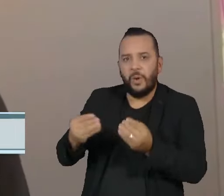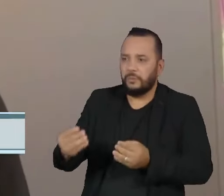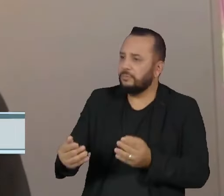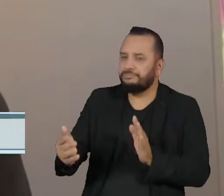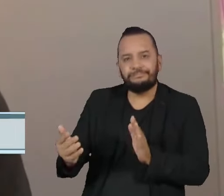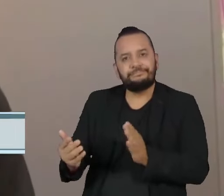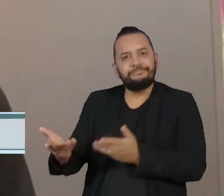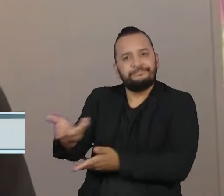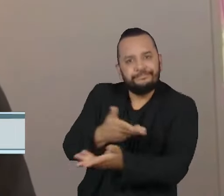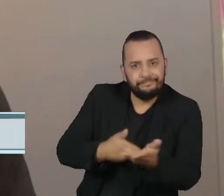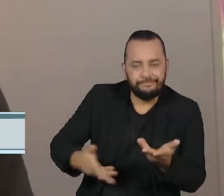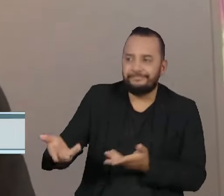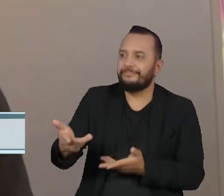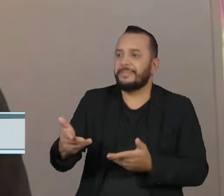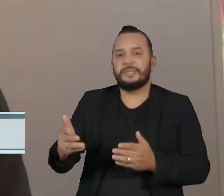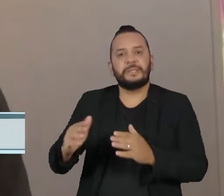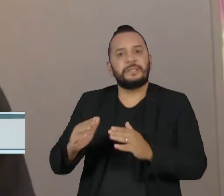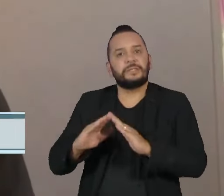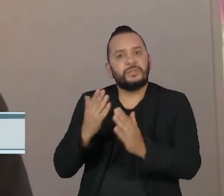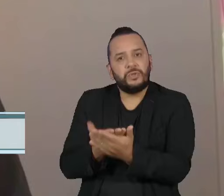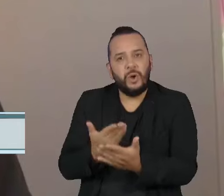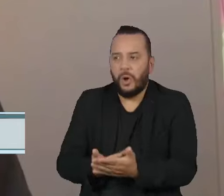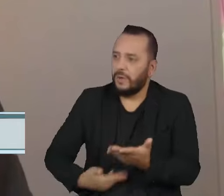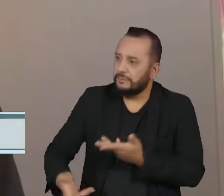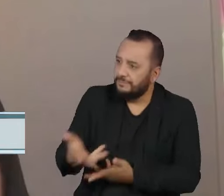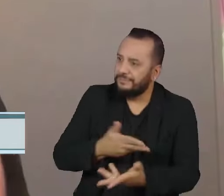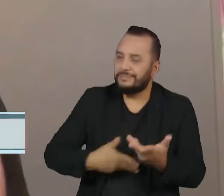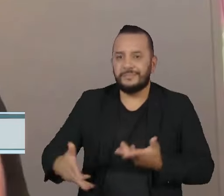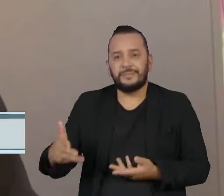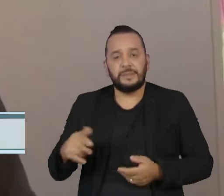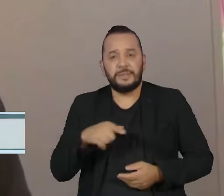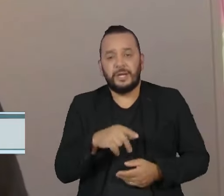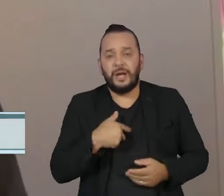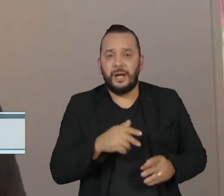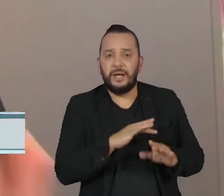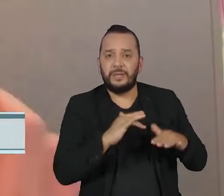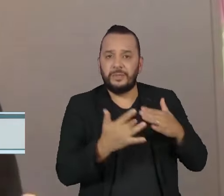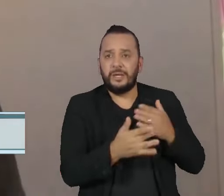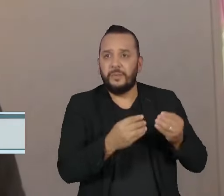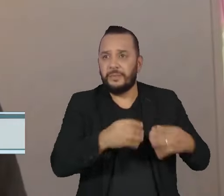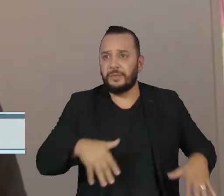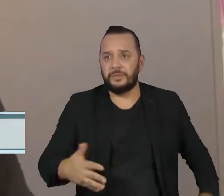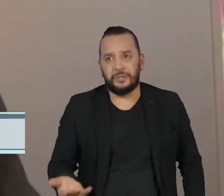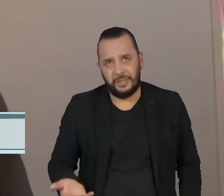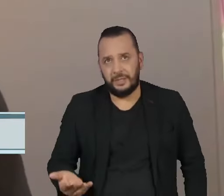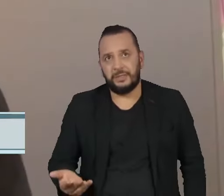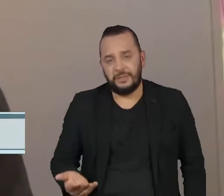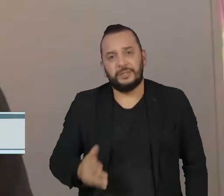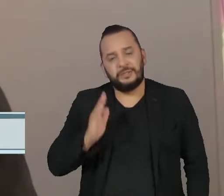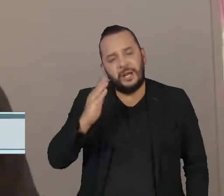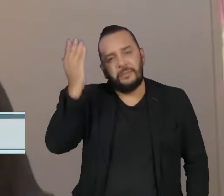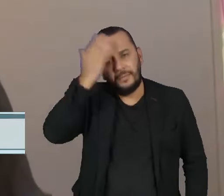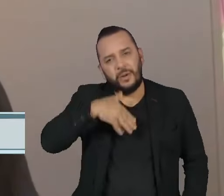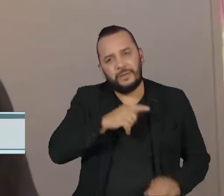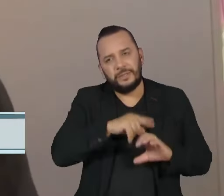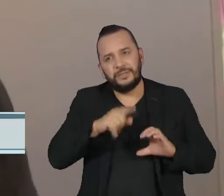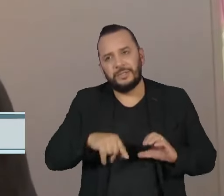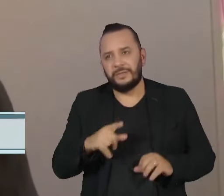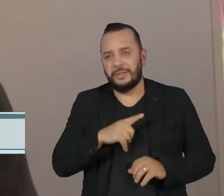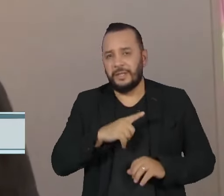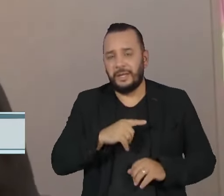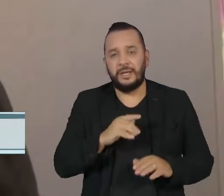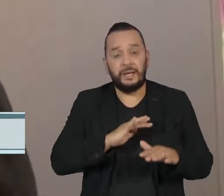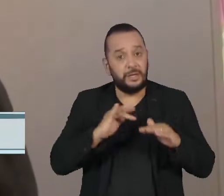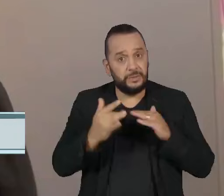vezes não são tão fáceis eh e que as redes sociais na verdade elas só já isso que eu tô falando não é da minha cabeça tá já tá constatado ela só